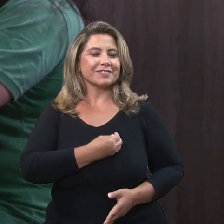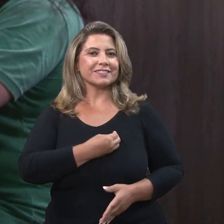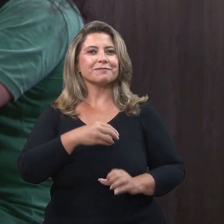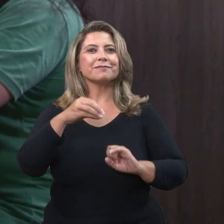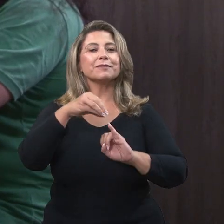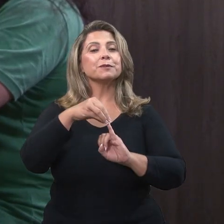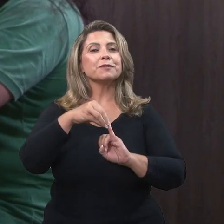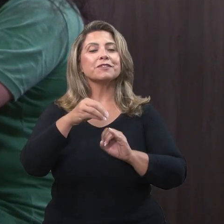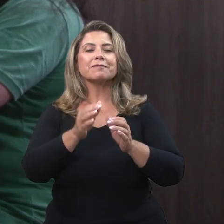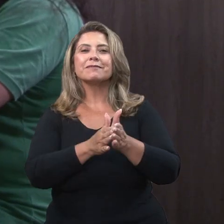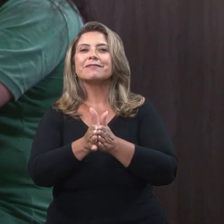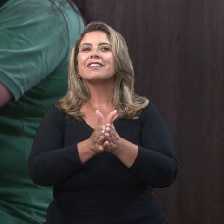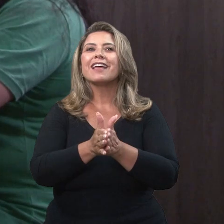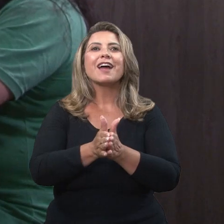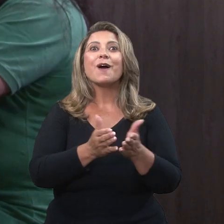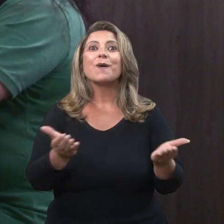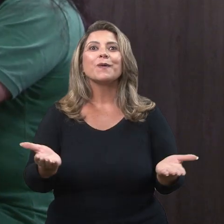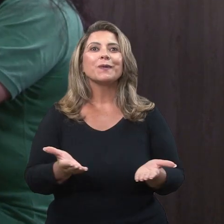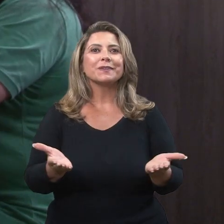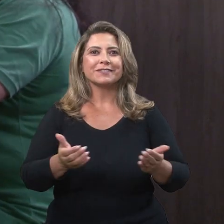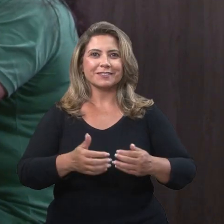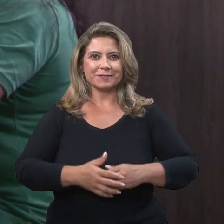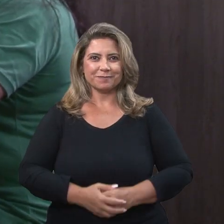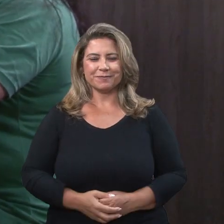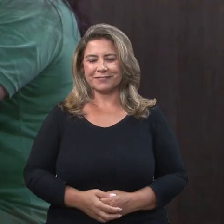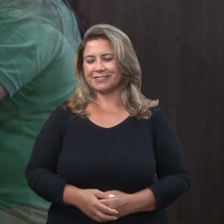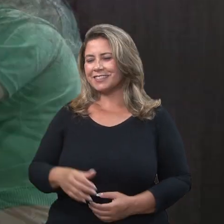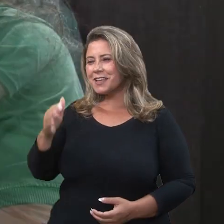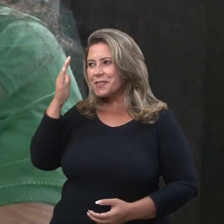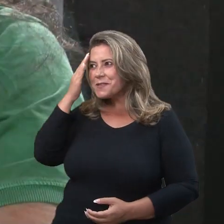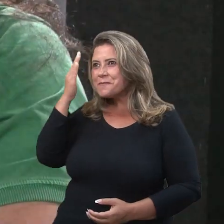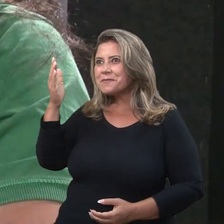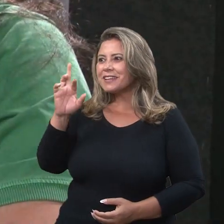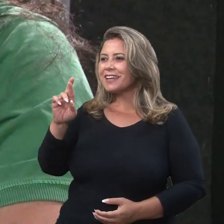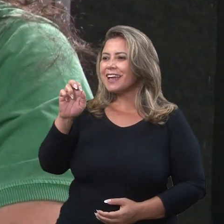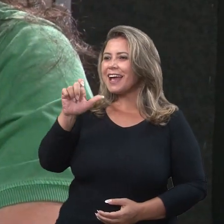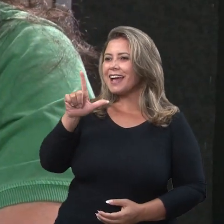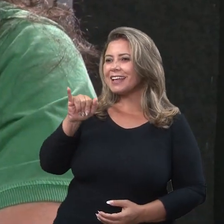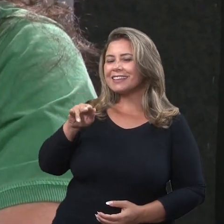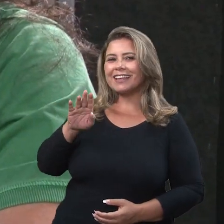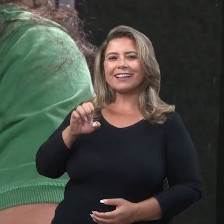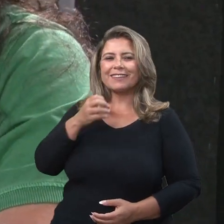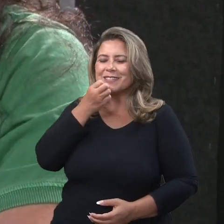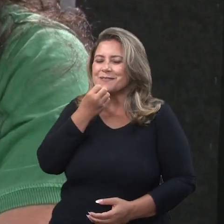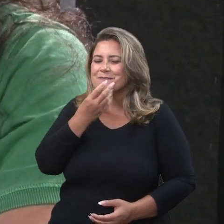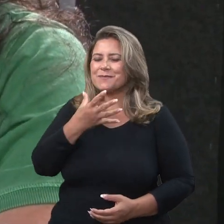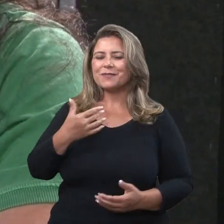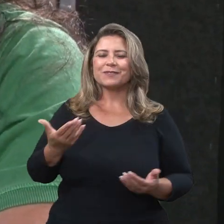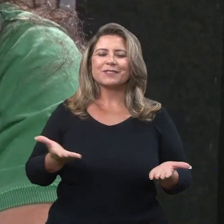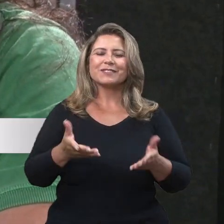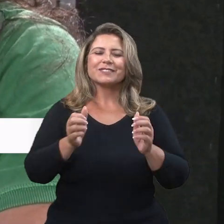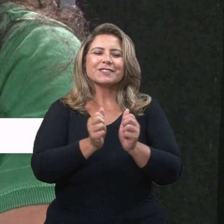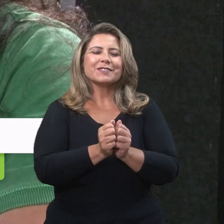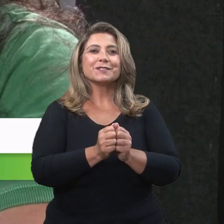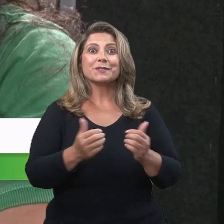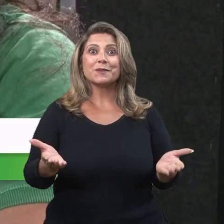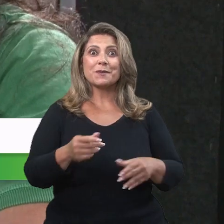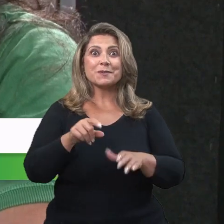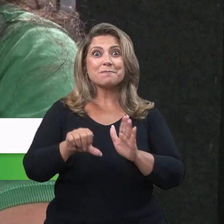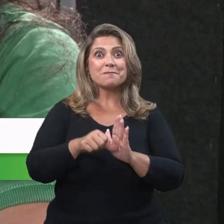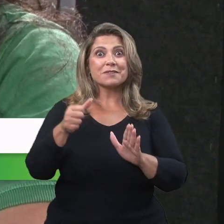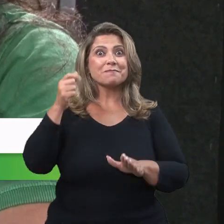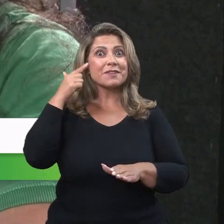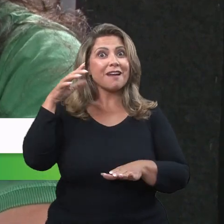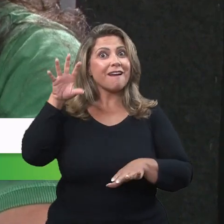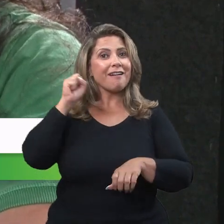sua expectativa para hoje. Obrigada, Haline. Muito bom estar aqui hoje, inaugurando esse podcast, que é um espaço de